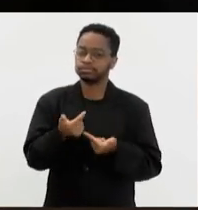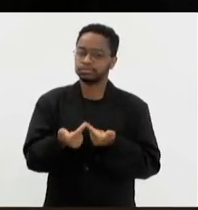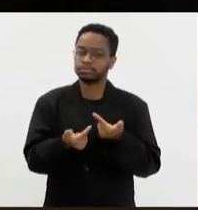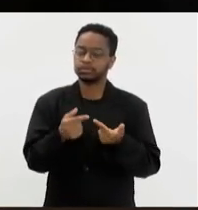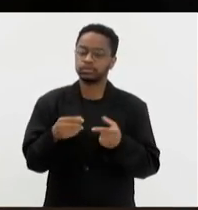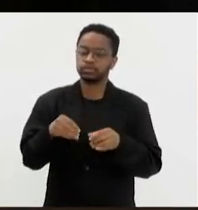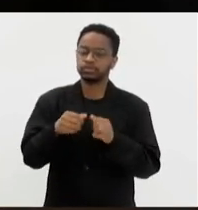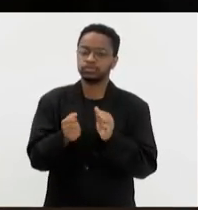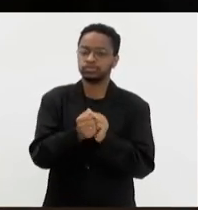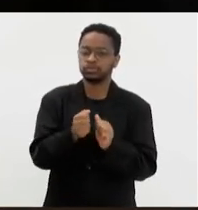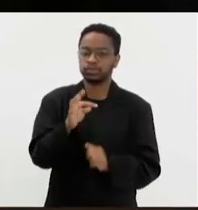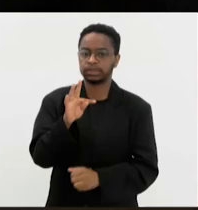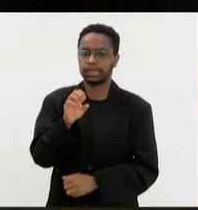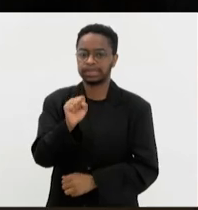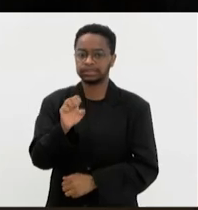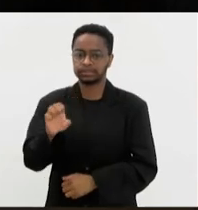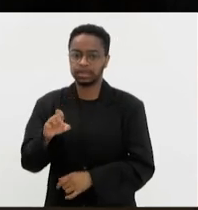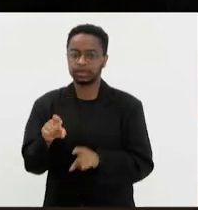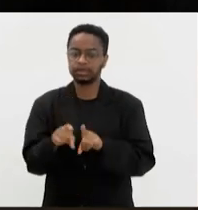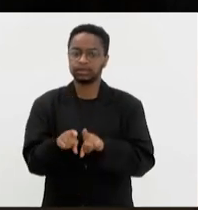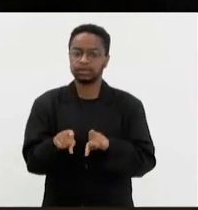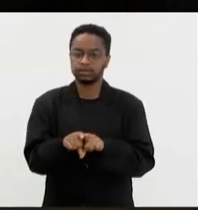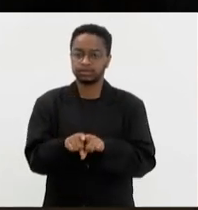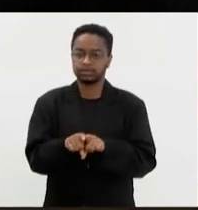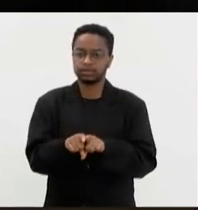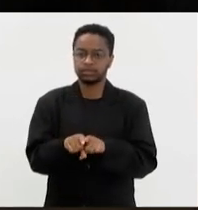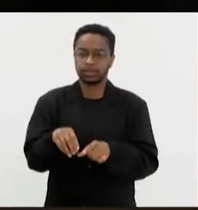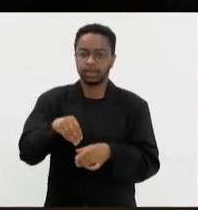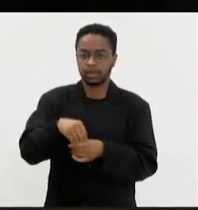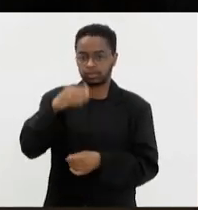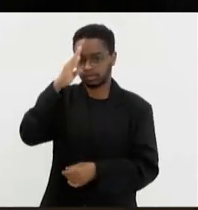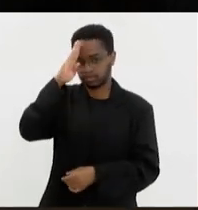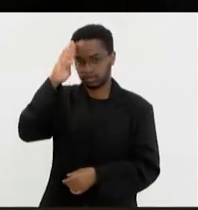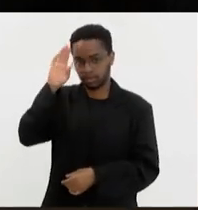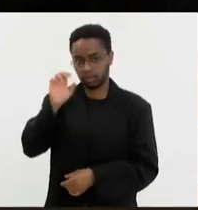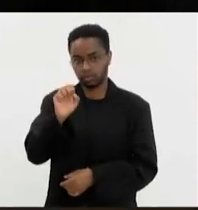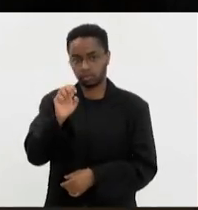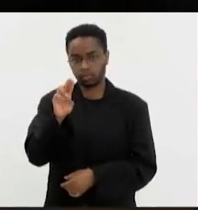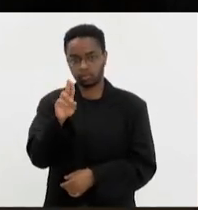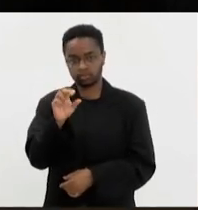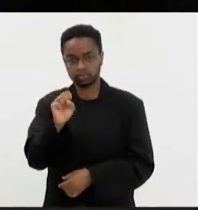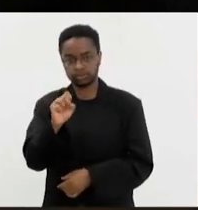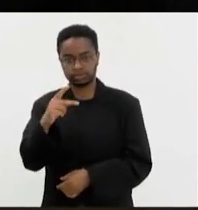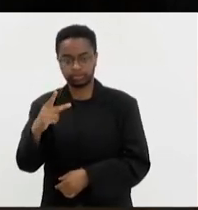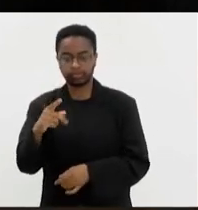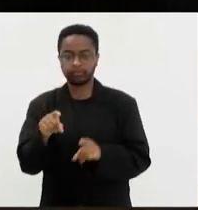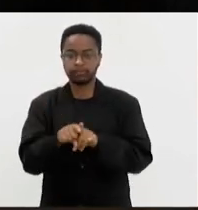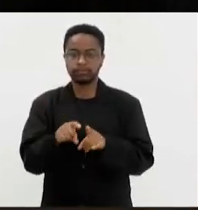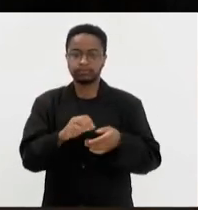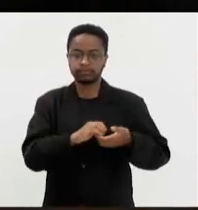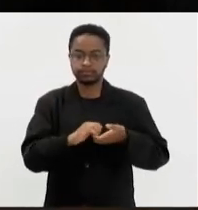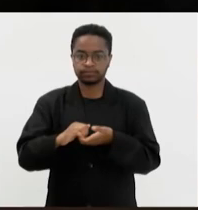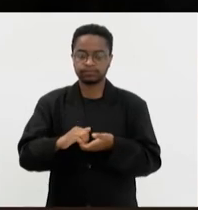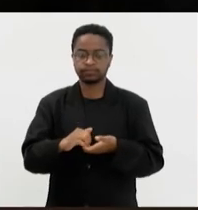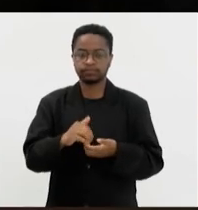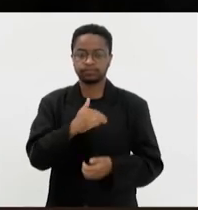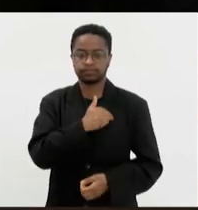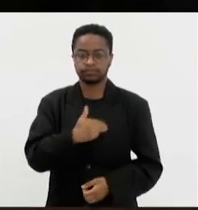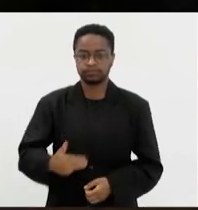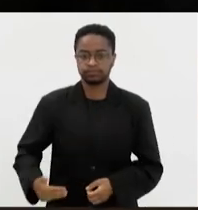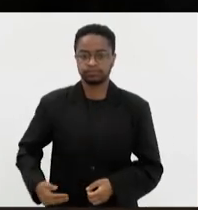TSE e na eh academia na USP e saudar a ministra